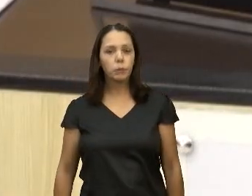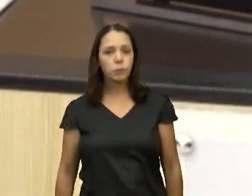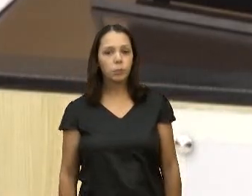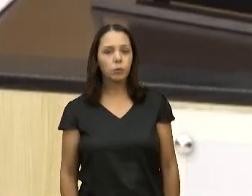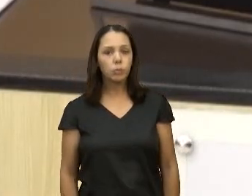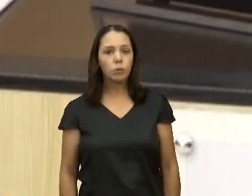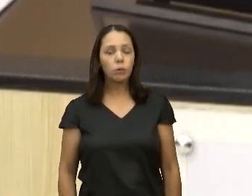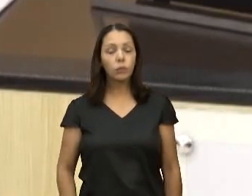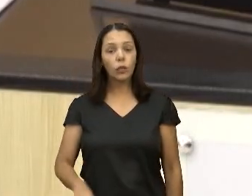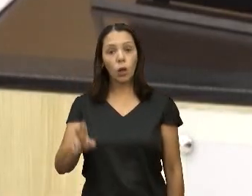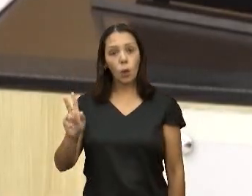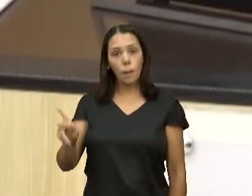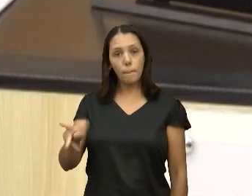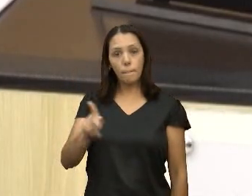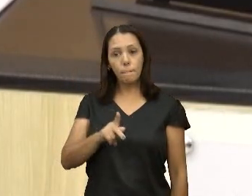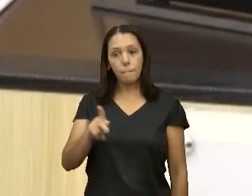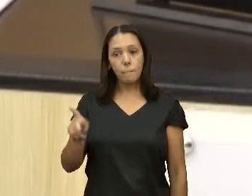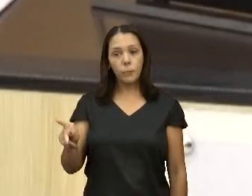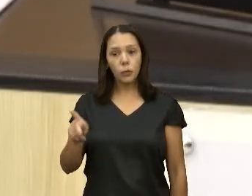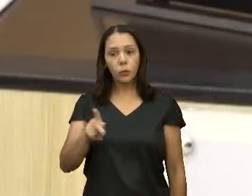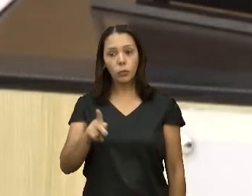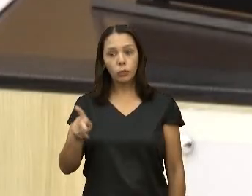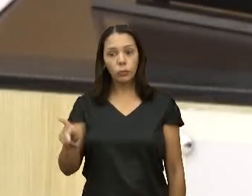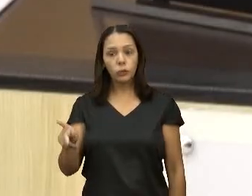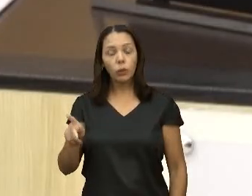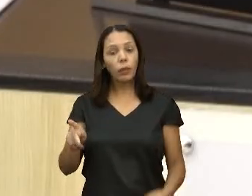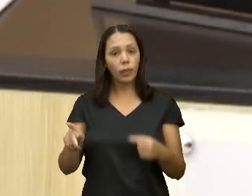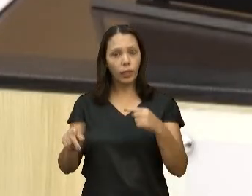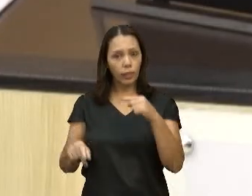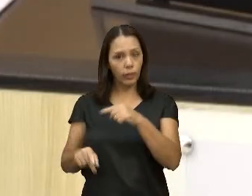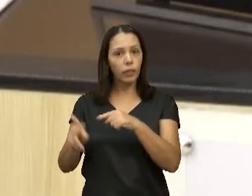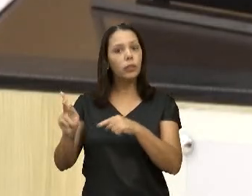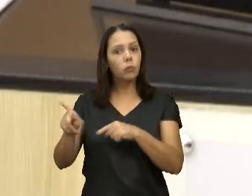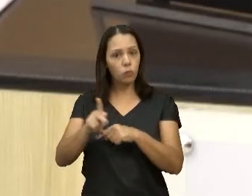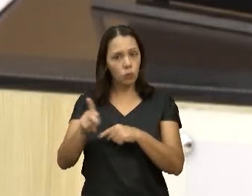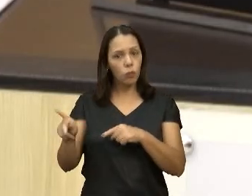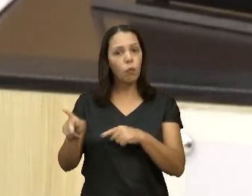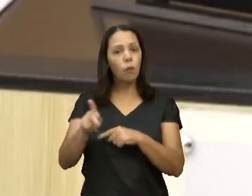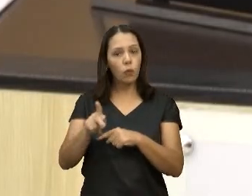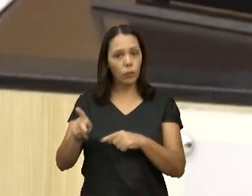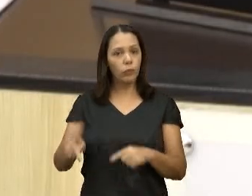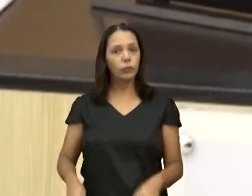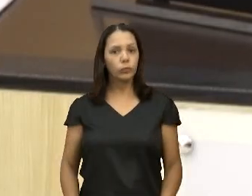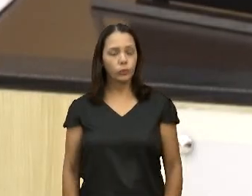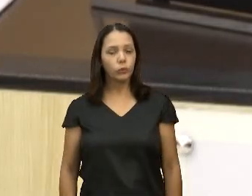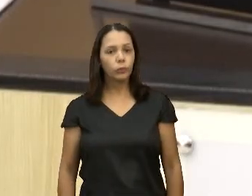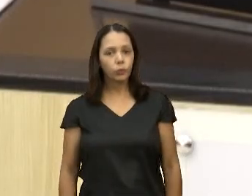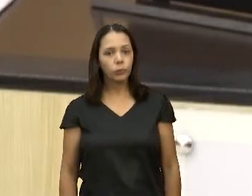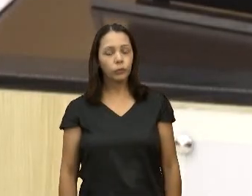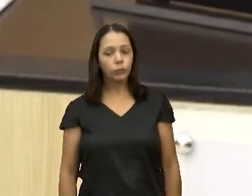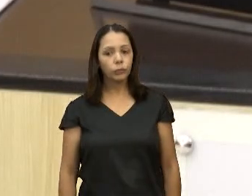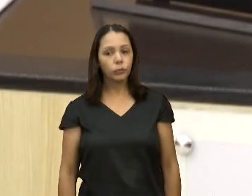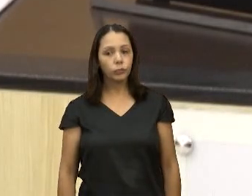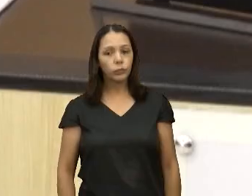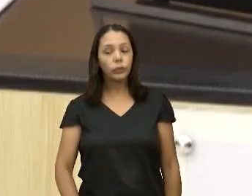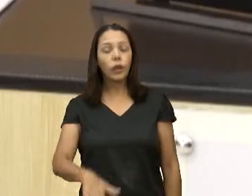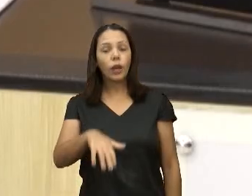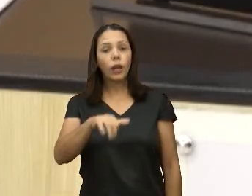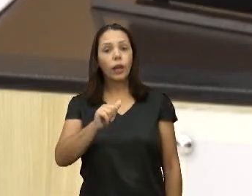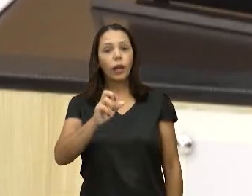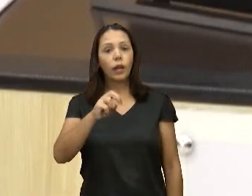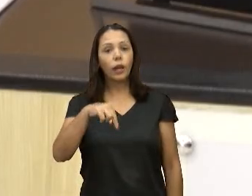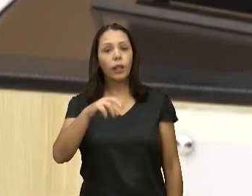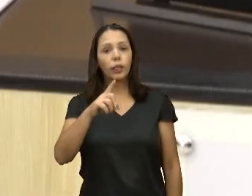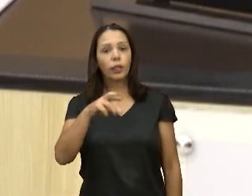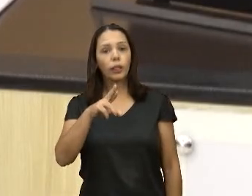Foi professor, não sei de muitos de vocês, ele foi professor também. A André mesmo foi aluna